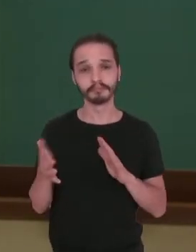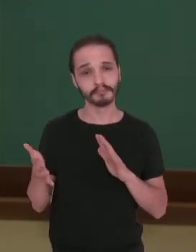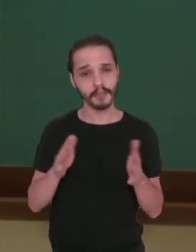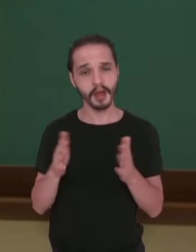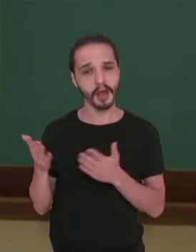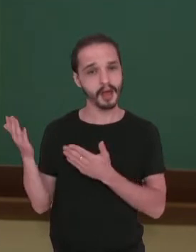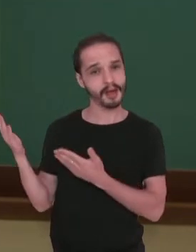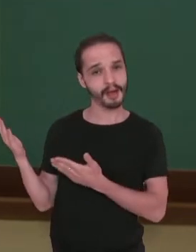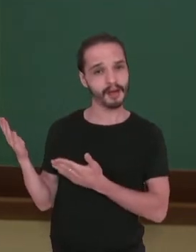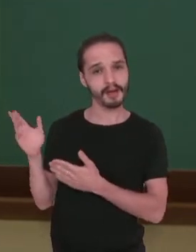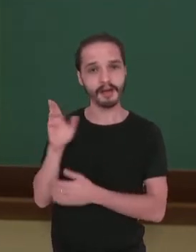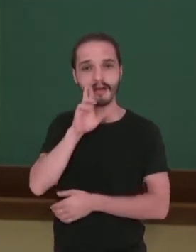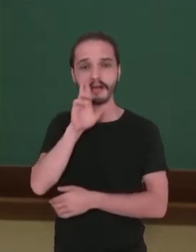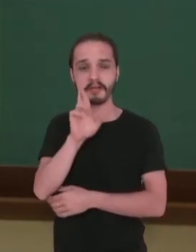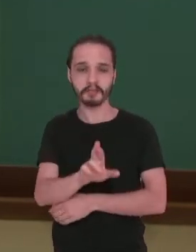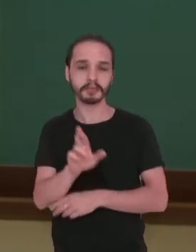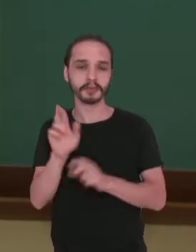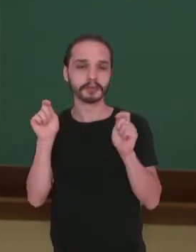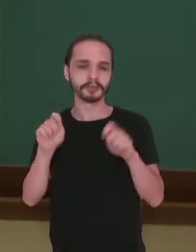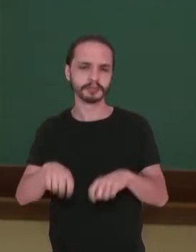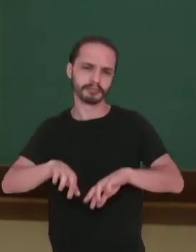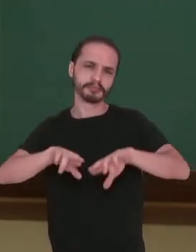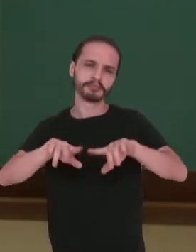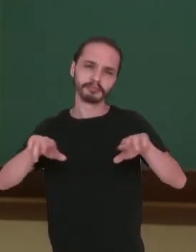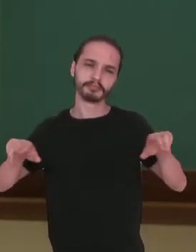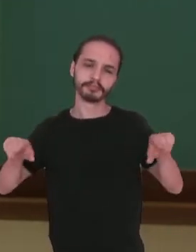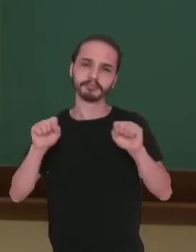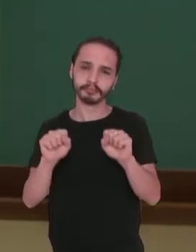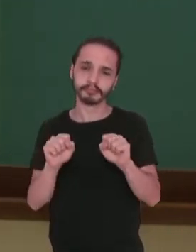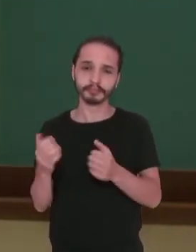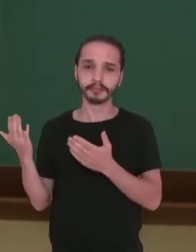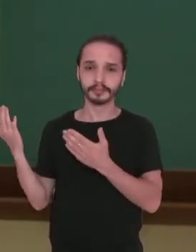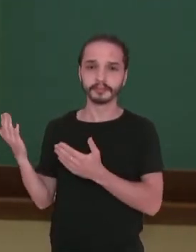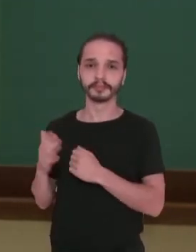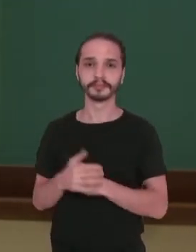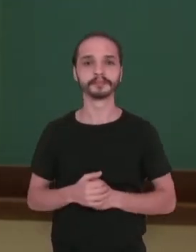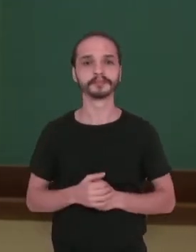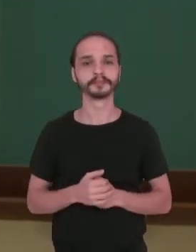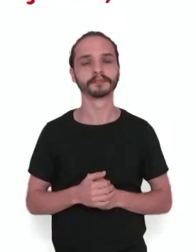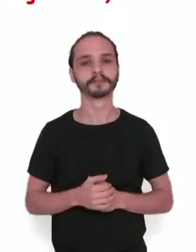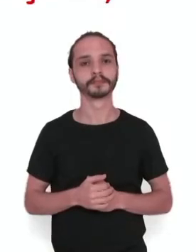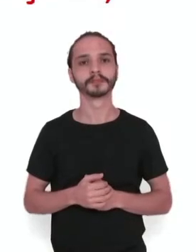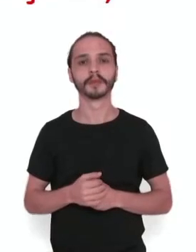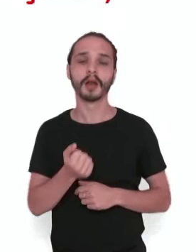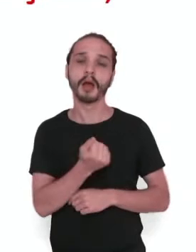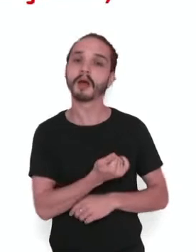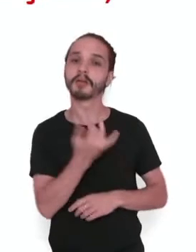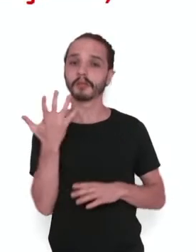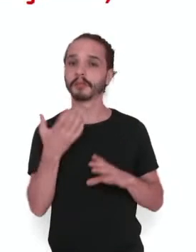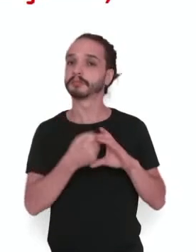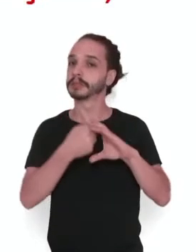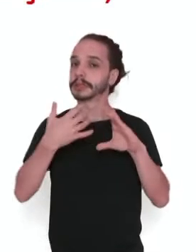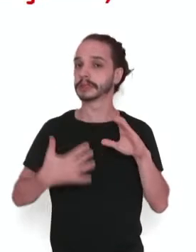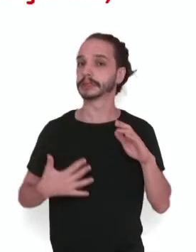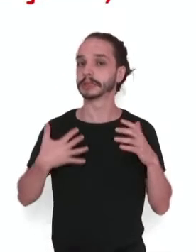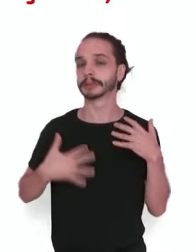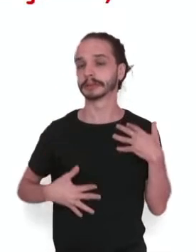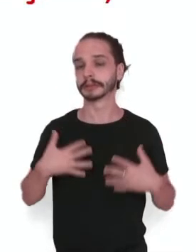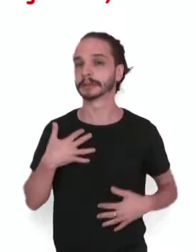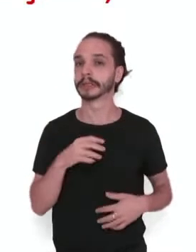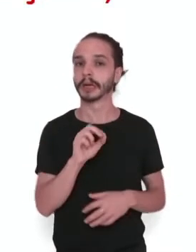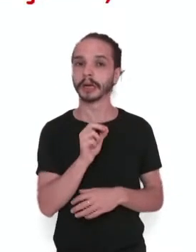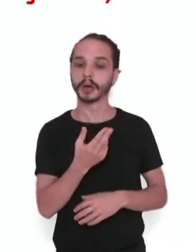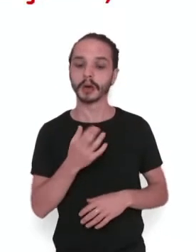né, uma resposta possível, dentre as várias, poderia ser que certas características físicas ou